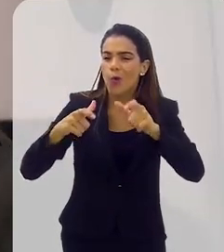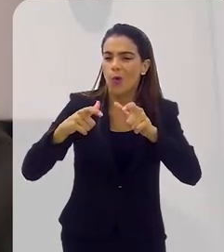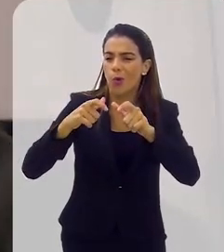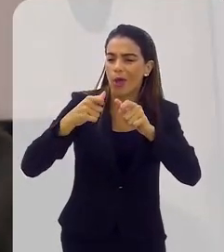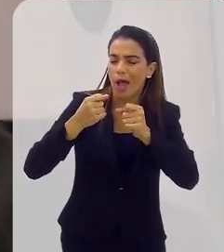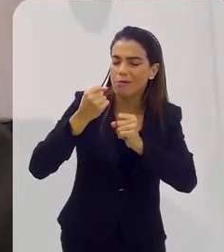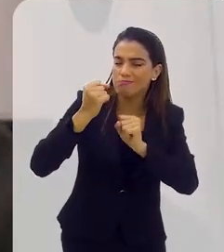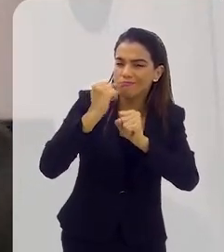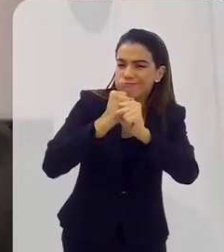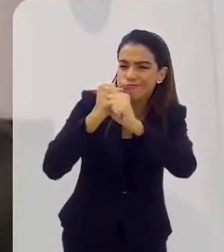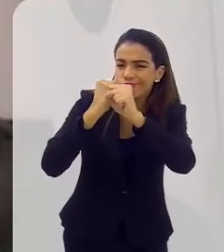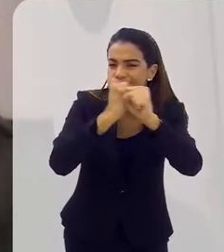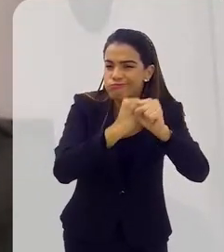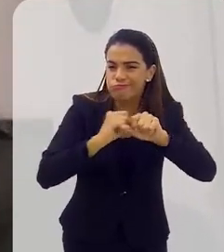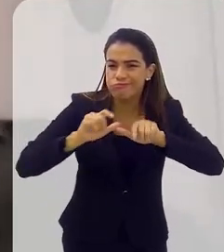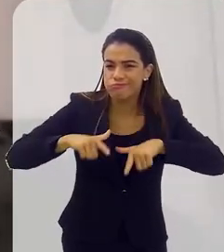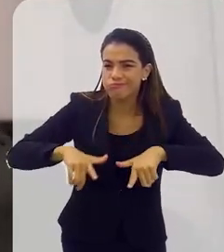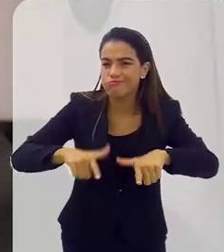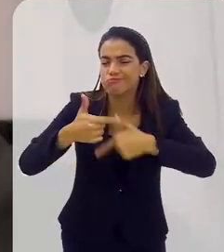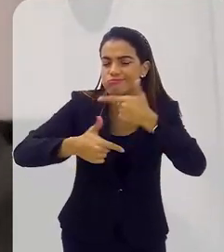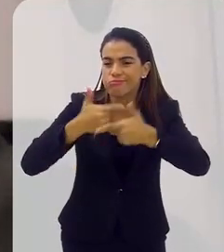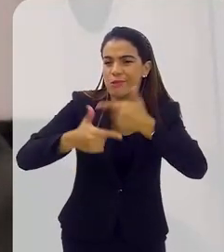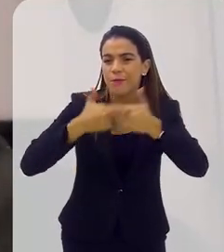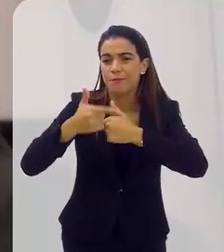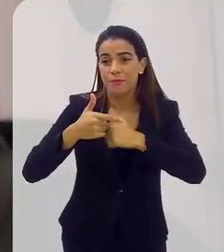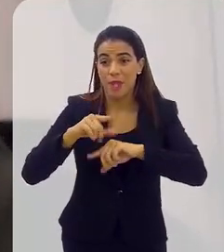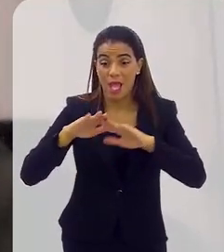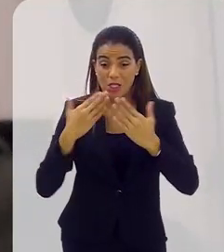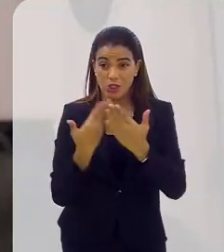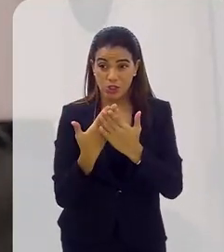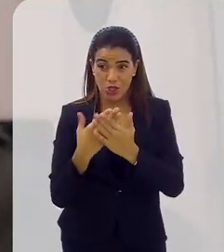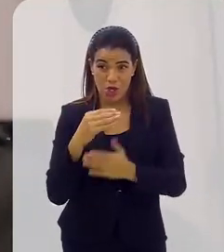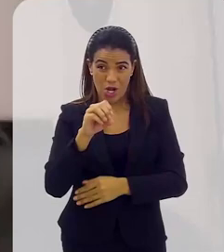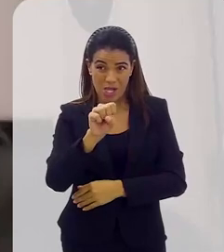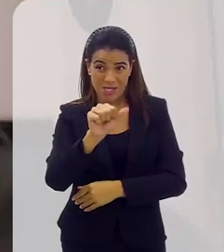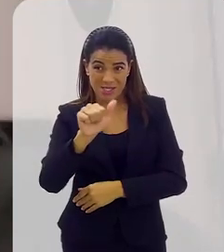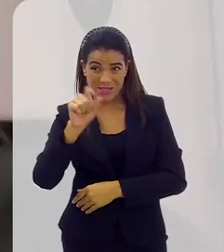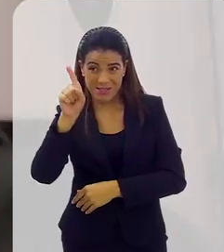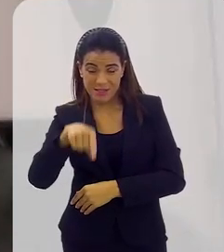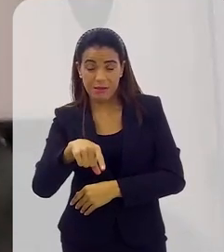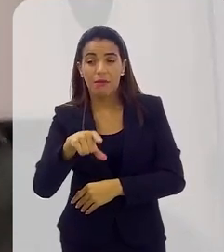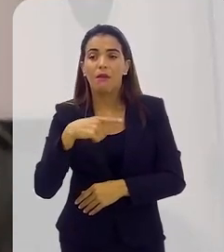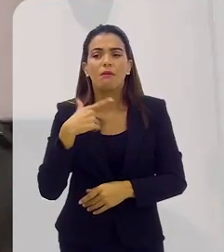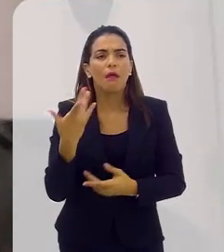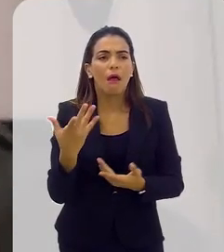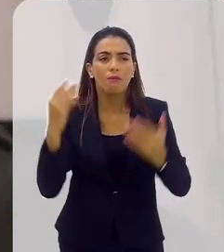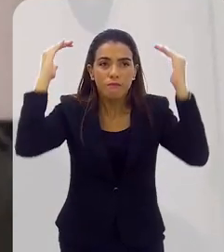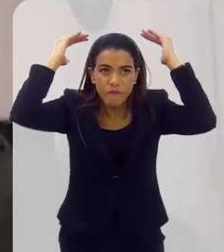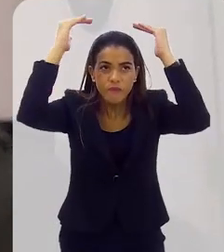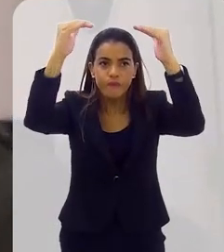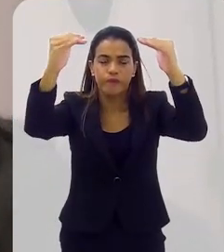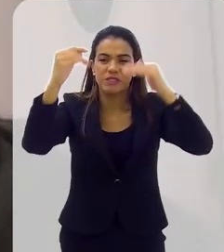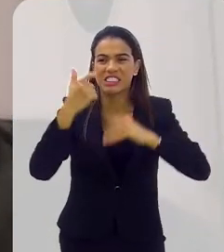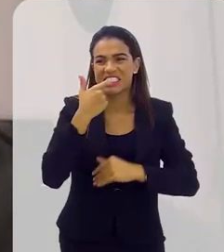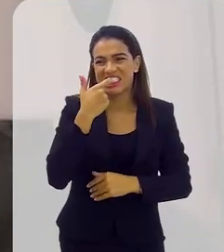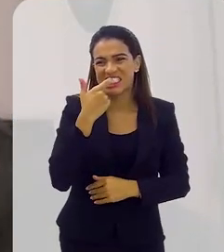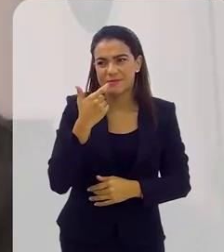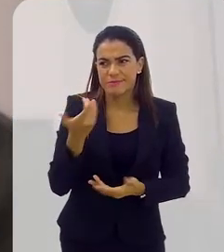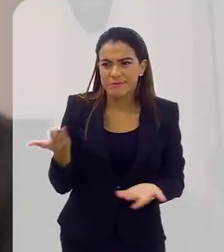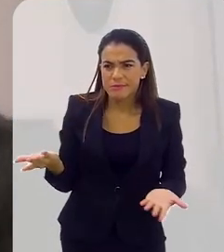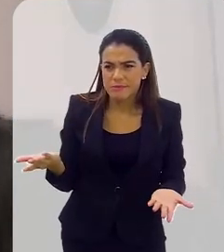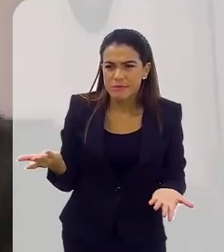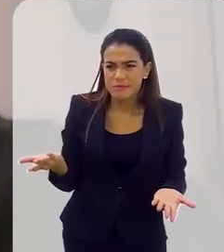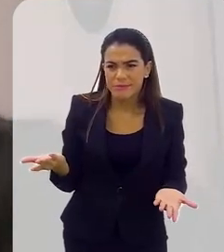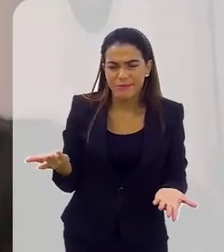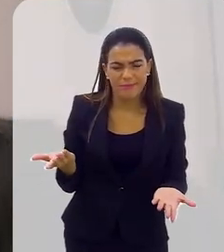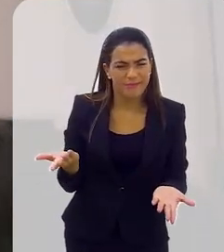Mas as escolas que eu vi, escolas como a Grande Estácio de Sá, fazendo carnaval num terreno baldio coberto com plástico.